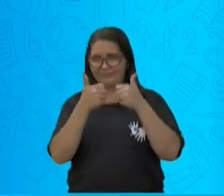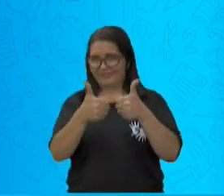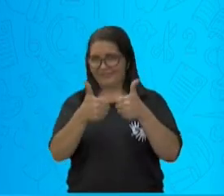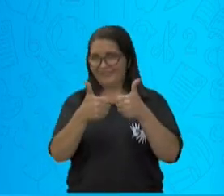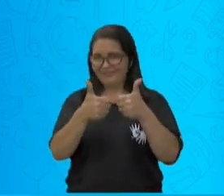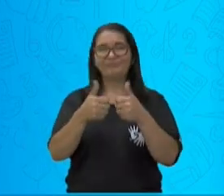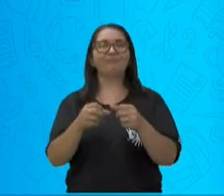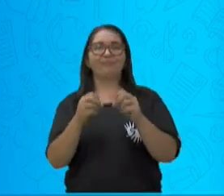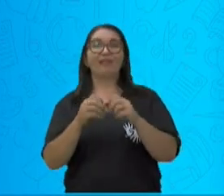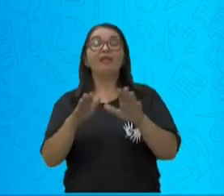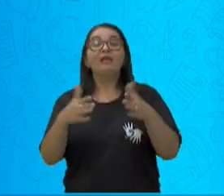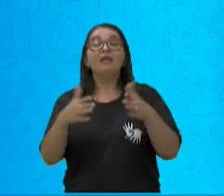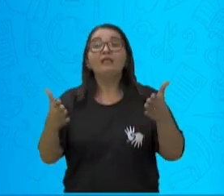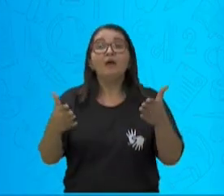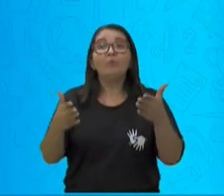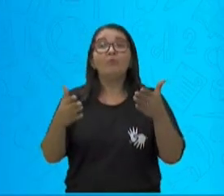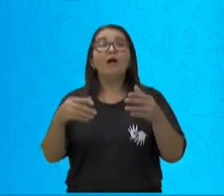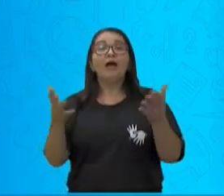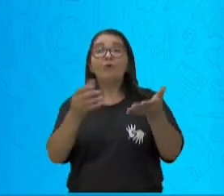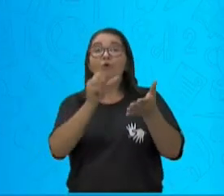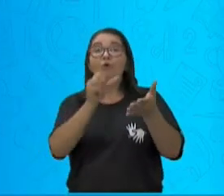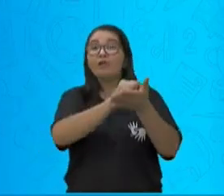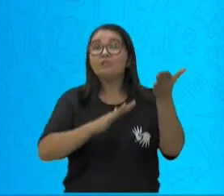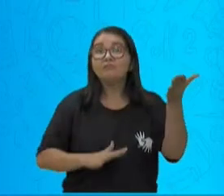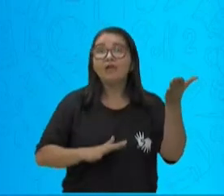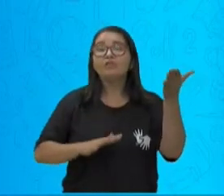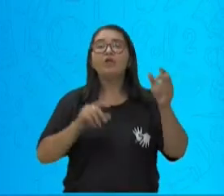O que são regulamentos?